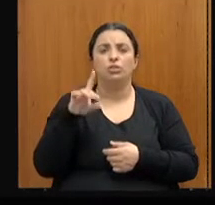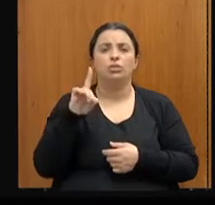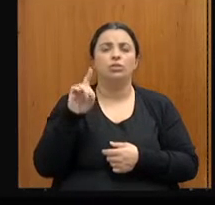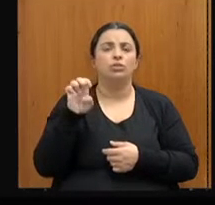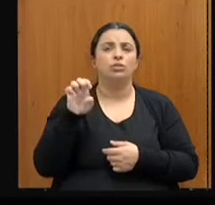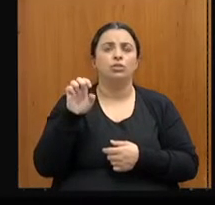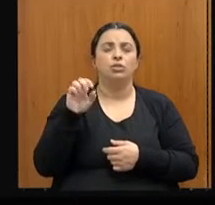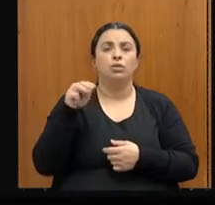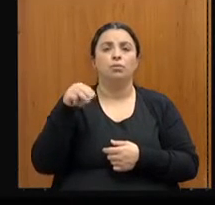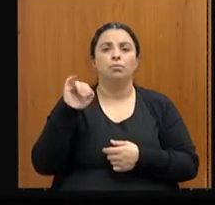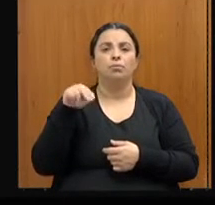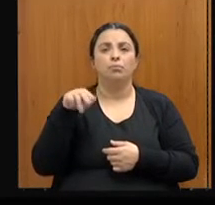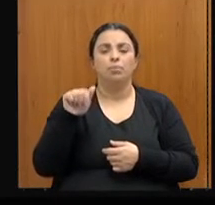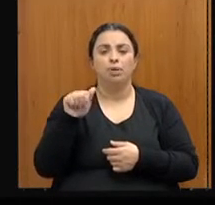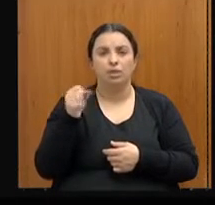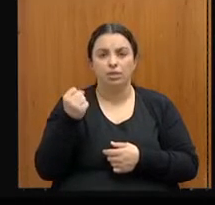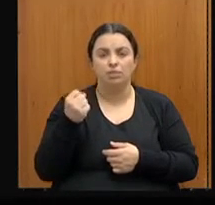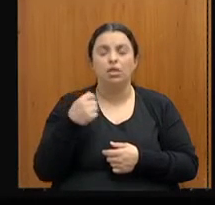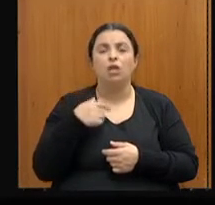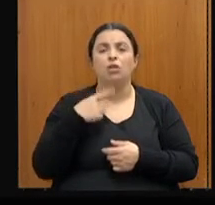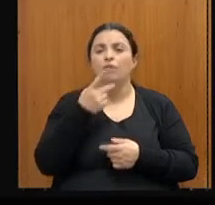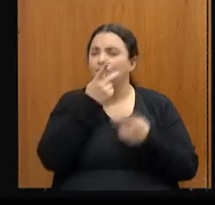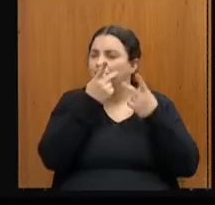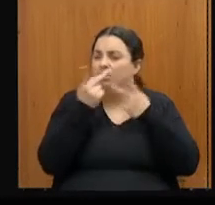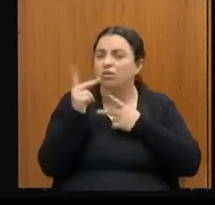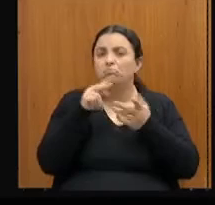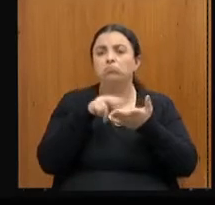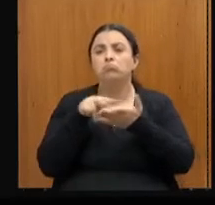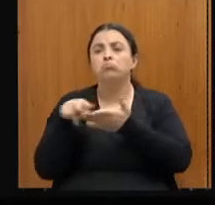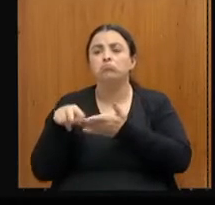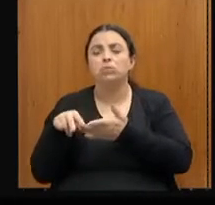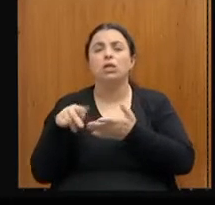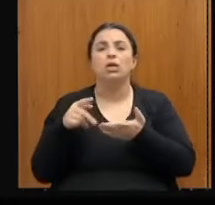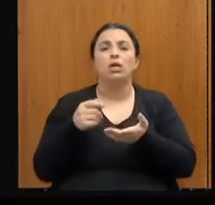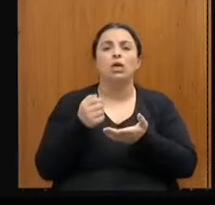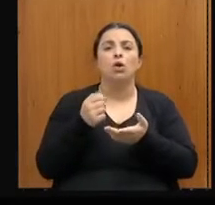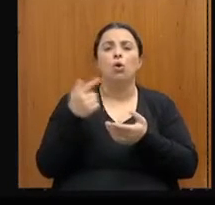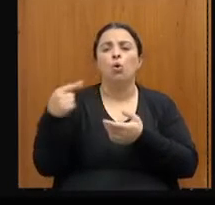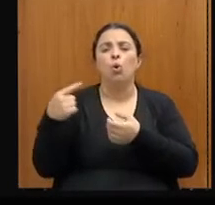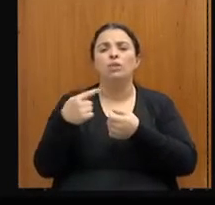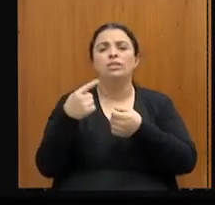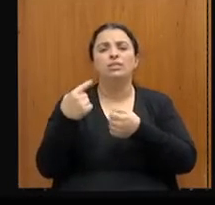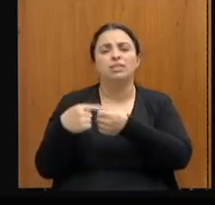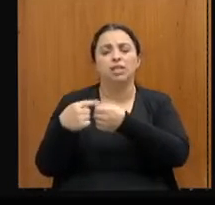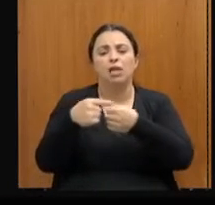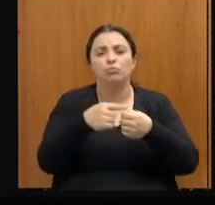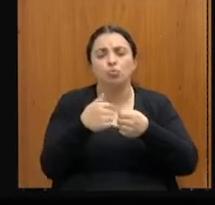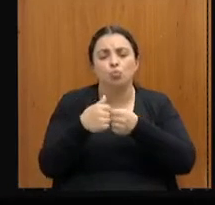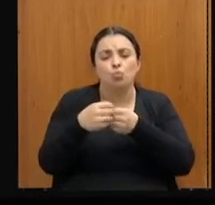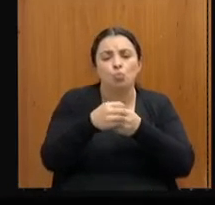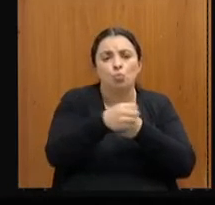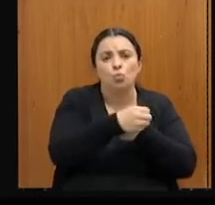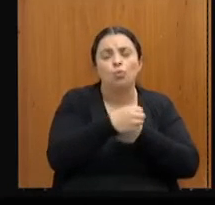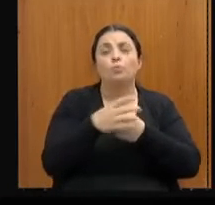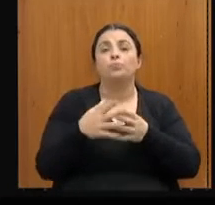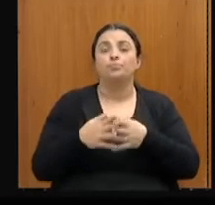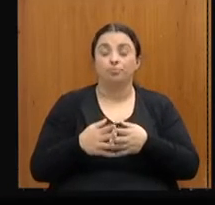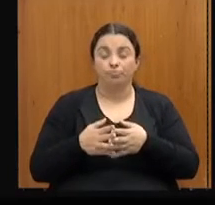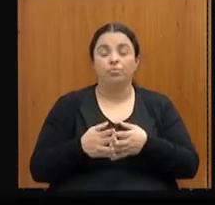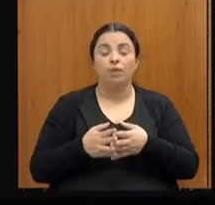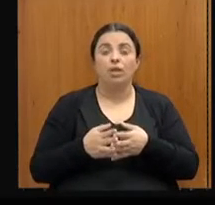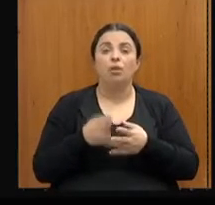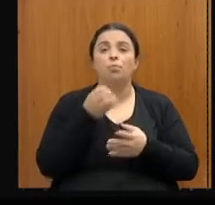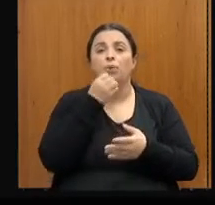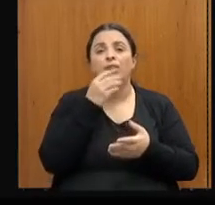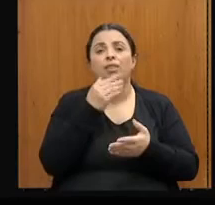nas visitas em Bom Jardim Arantina e Andrelândia e secretário O